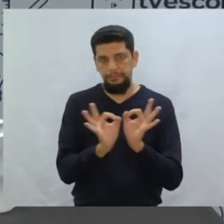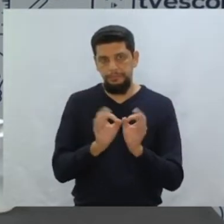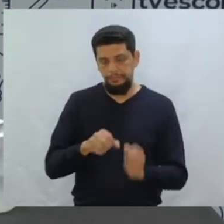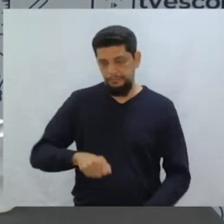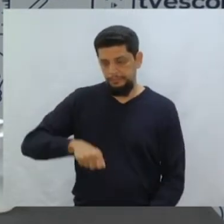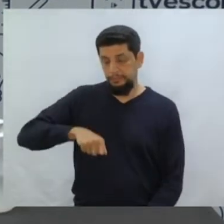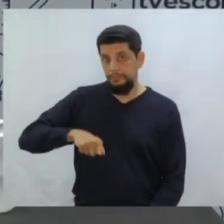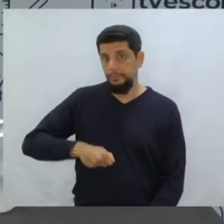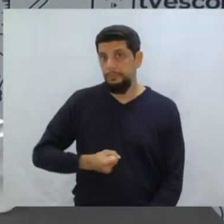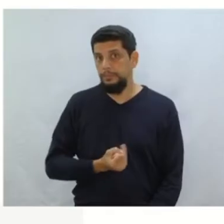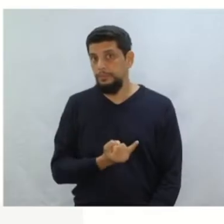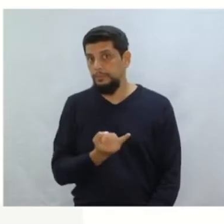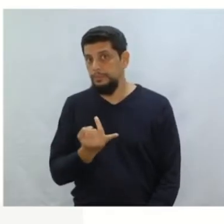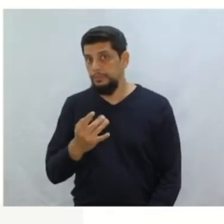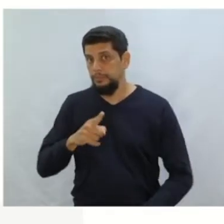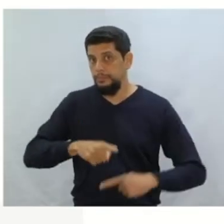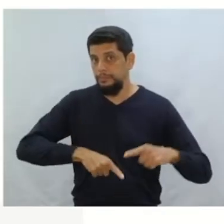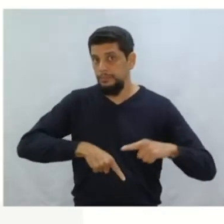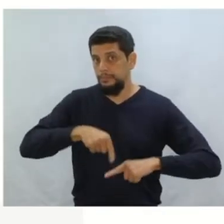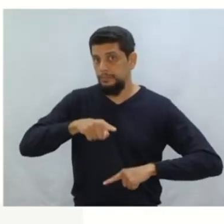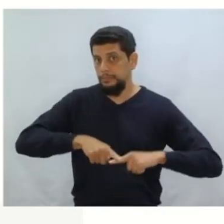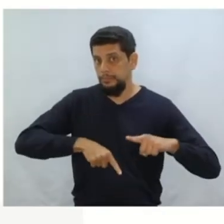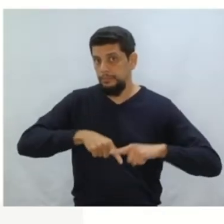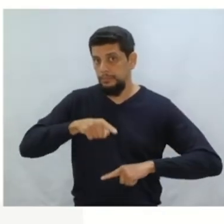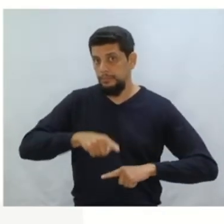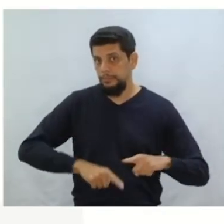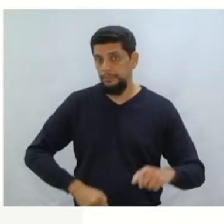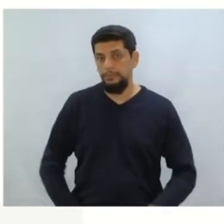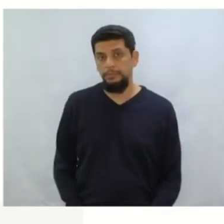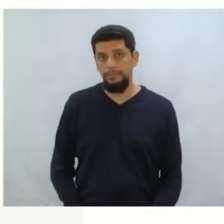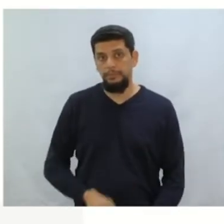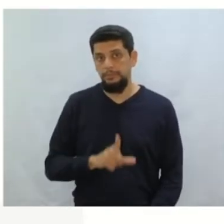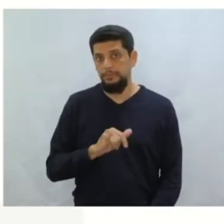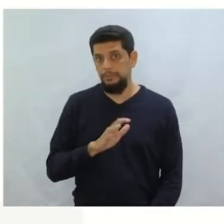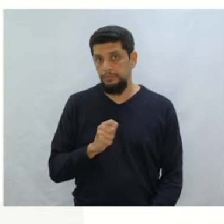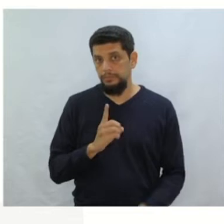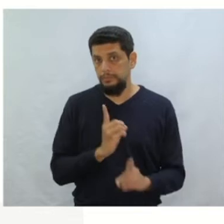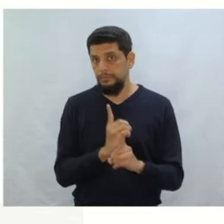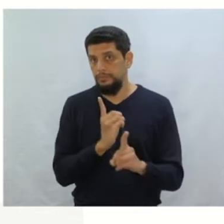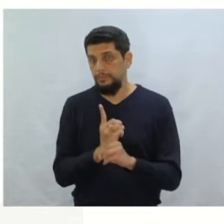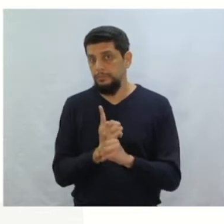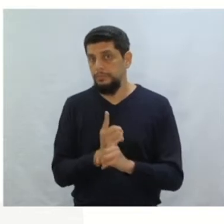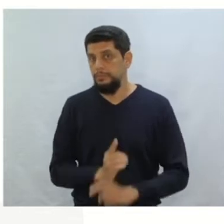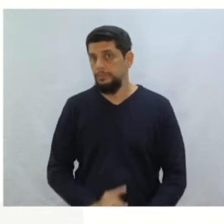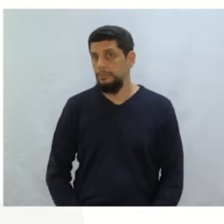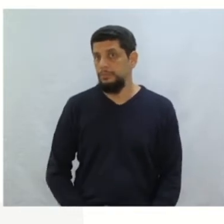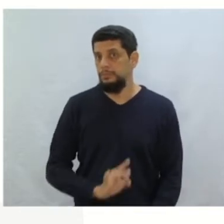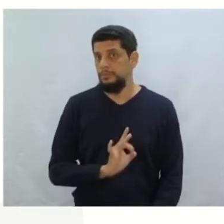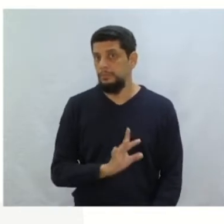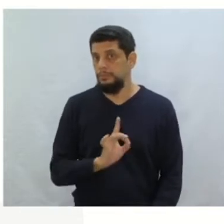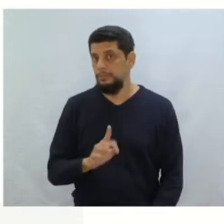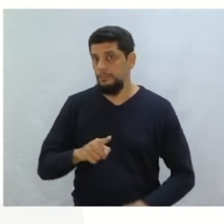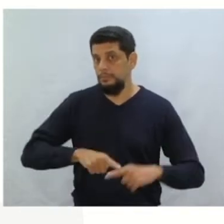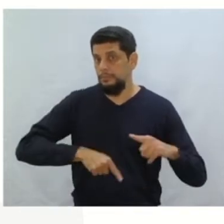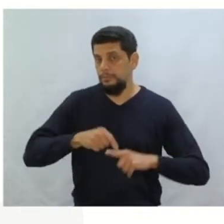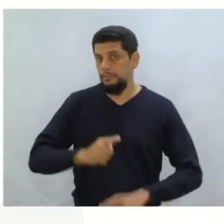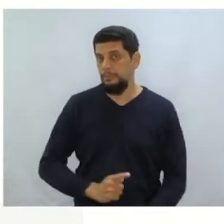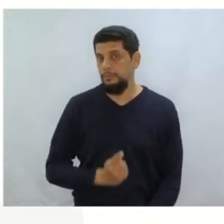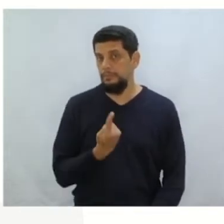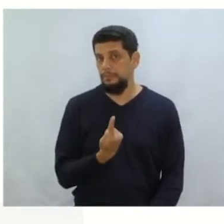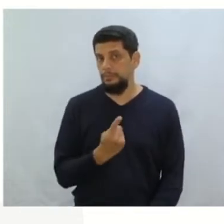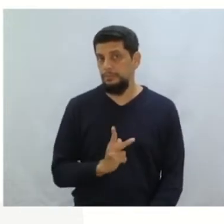cestinha. Quantos itens a Lia encontrou? Cada um com um quilo